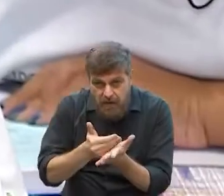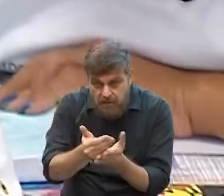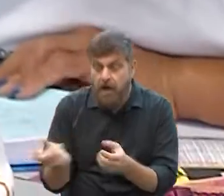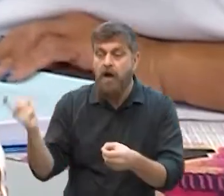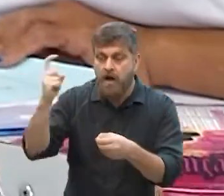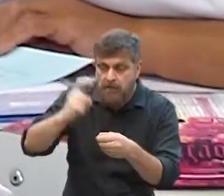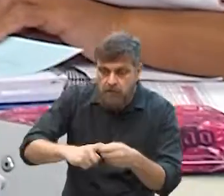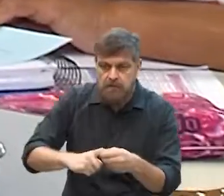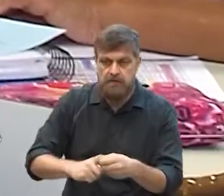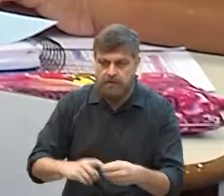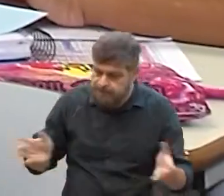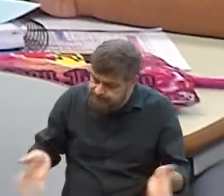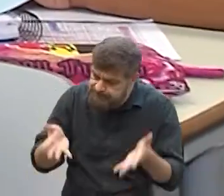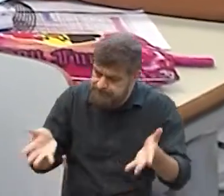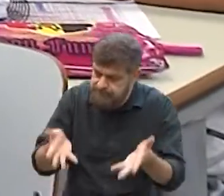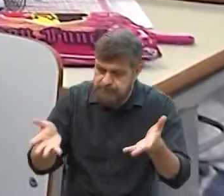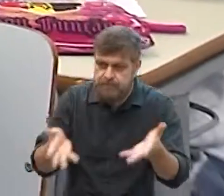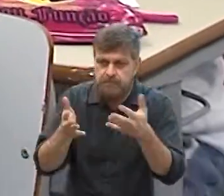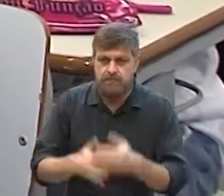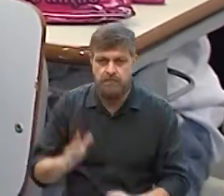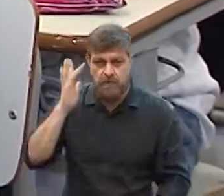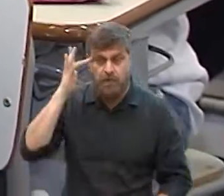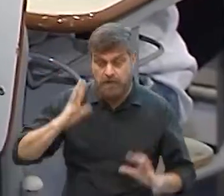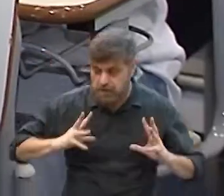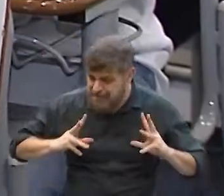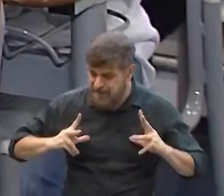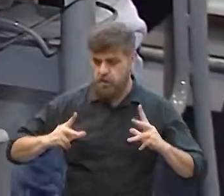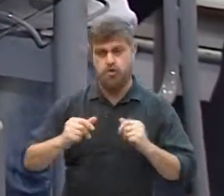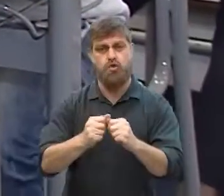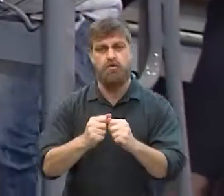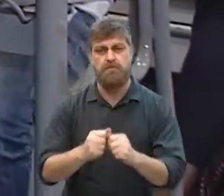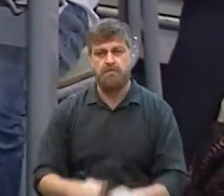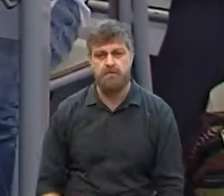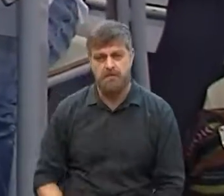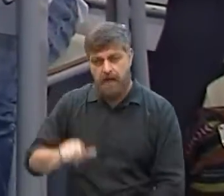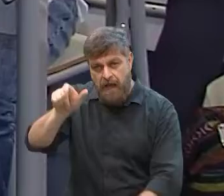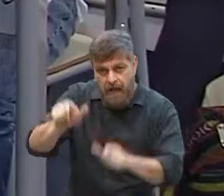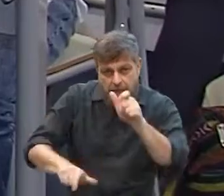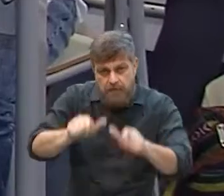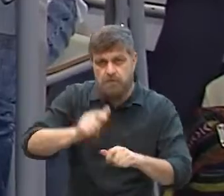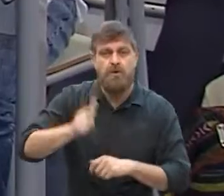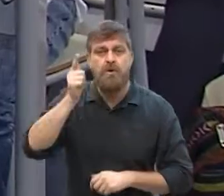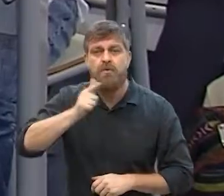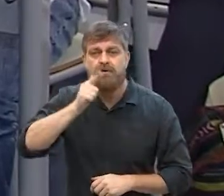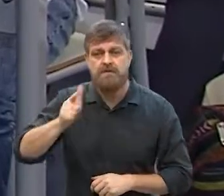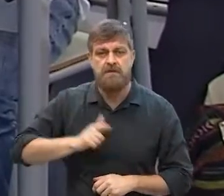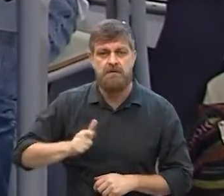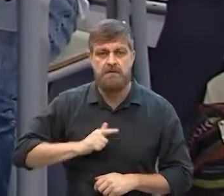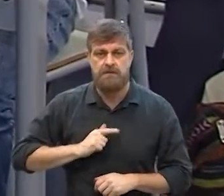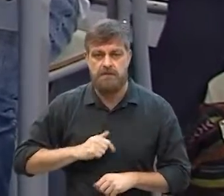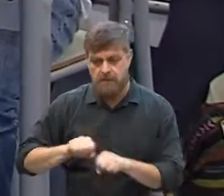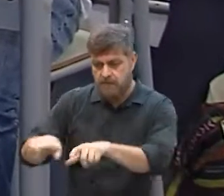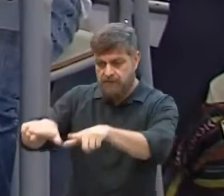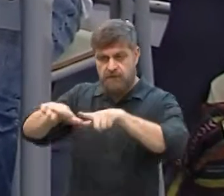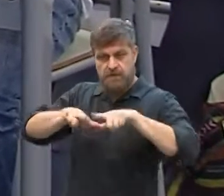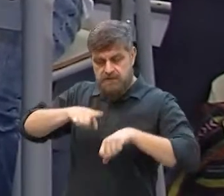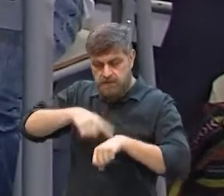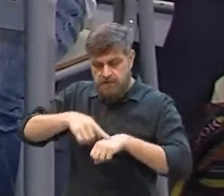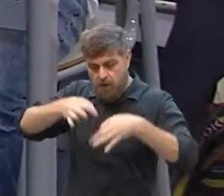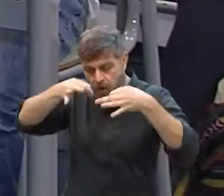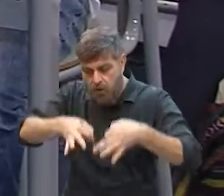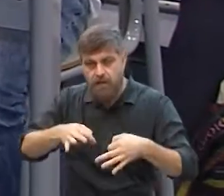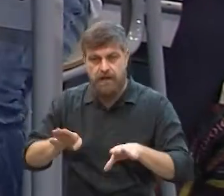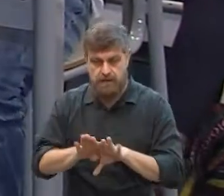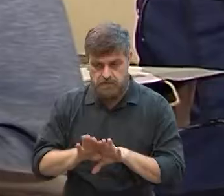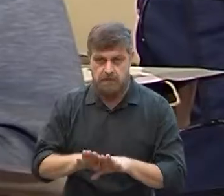voltar a estudar. Eu acho que isso vale para todo mundo, né? Desde para as pessoas que conseguiram ter uma boa formação no momento certo